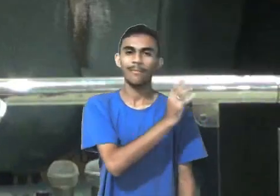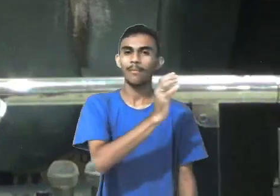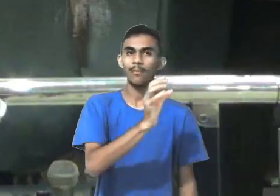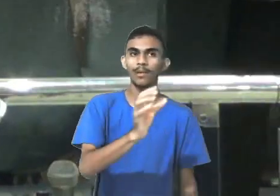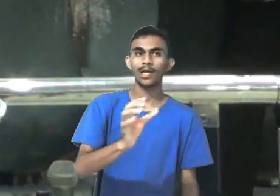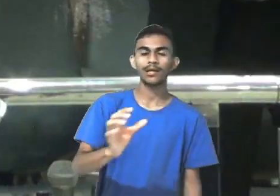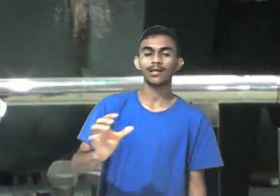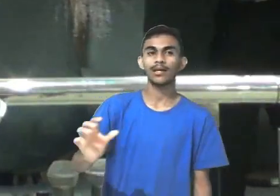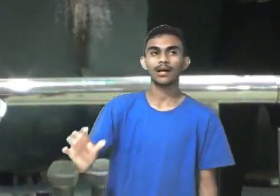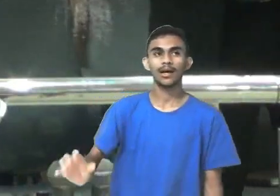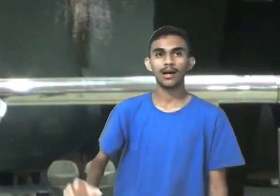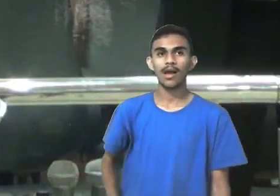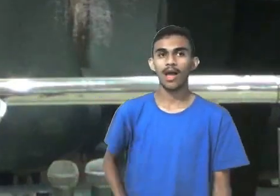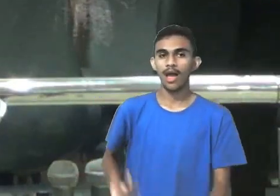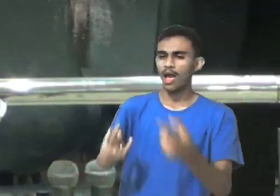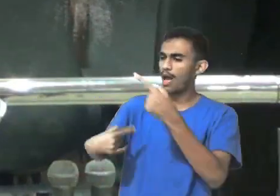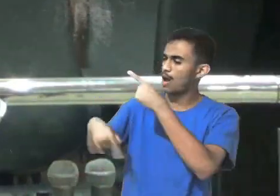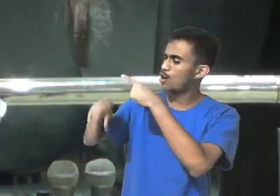Cristo,